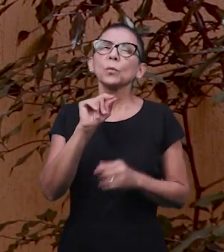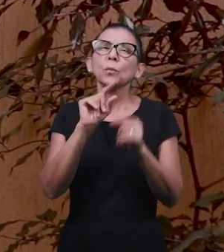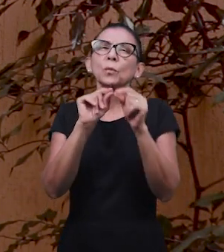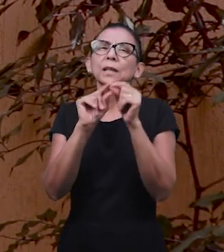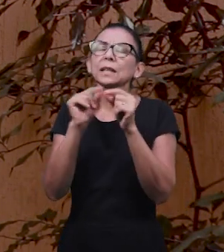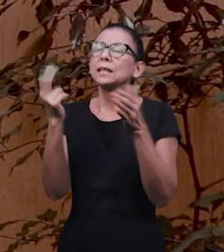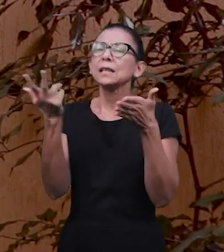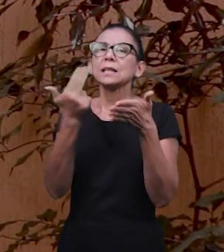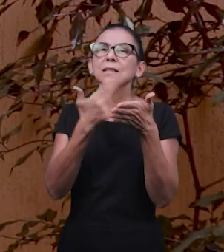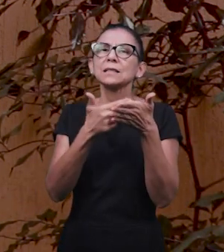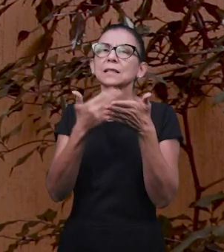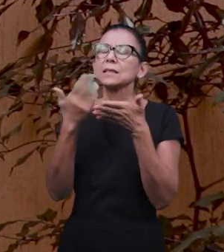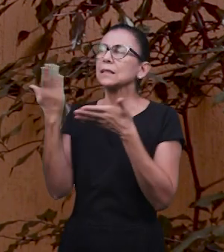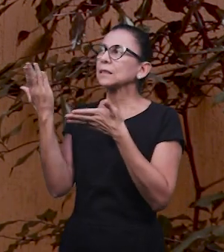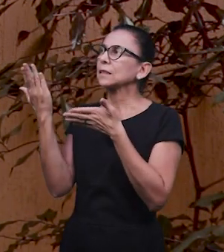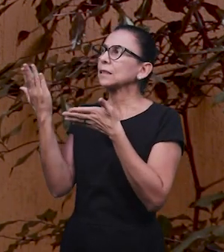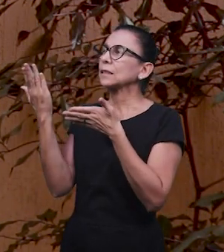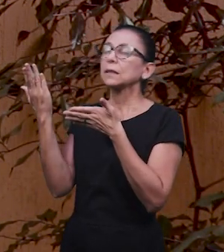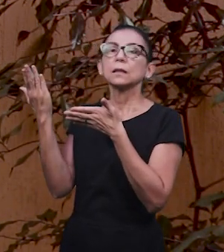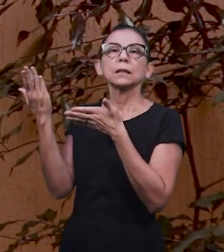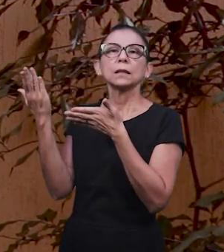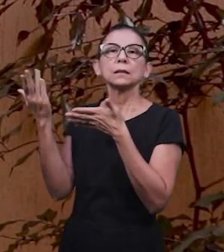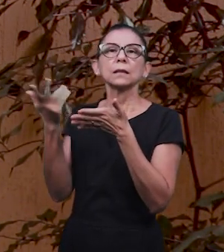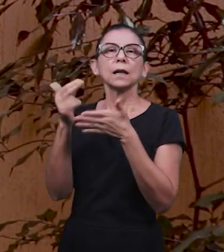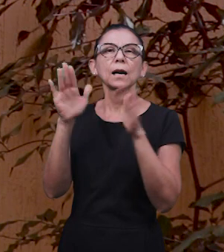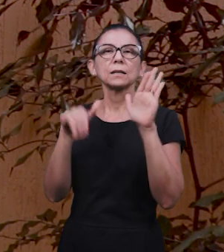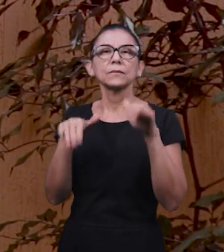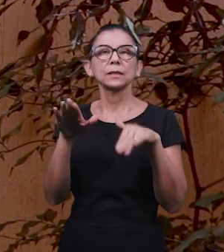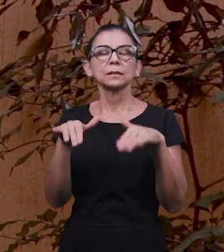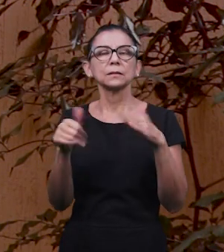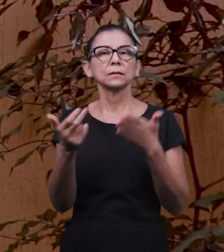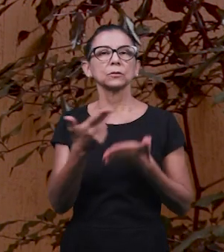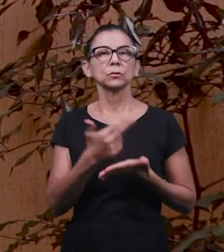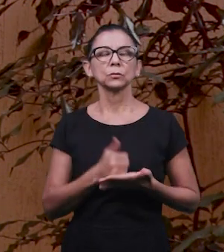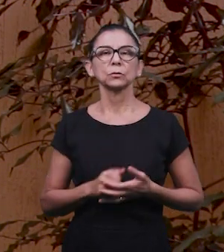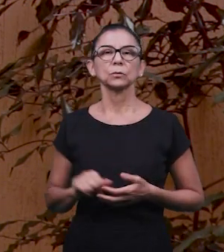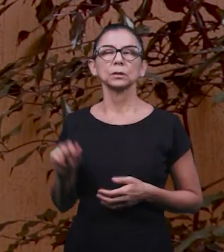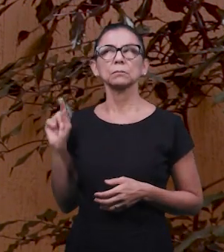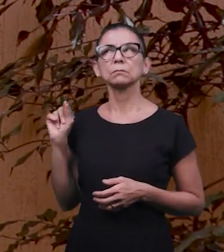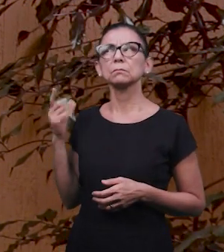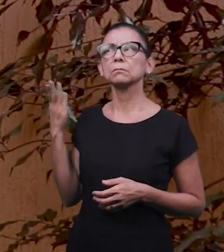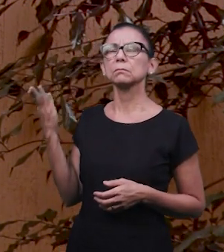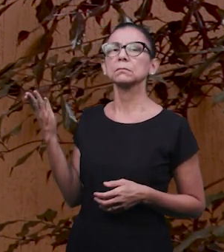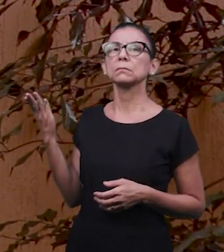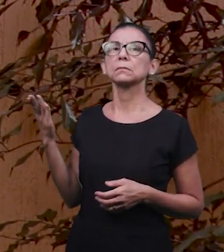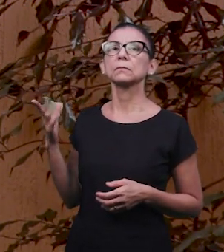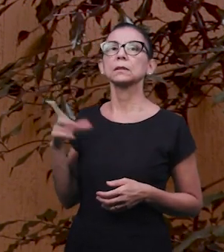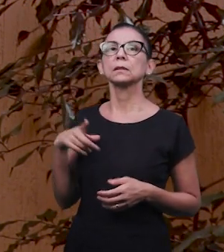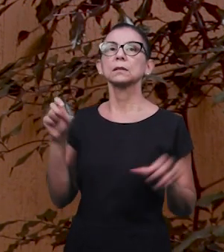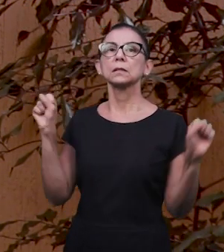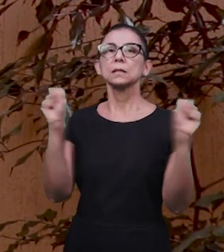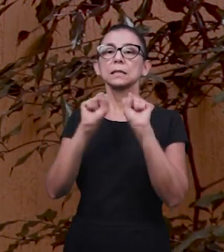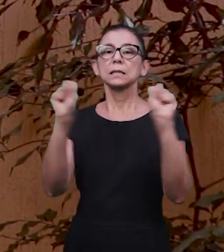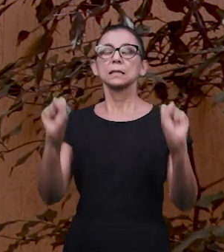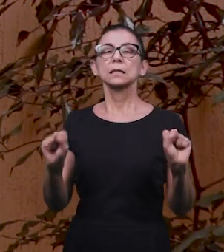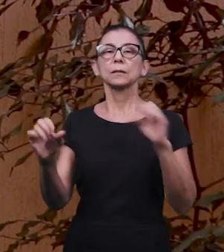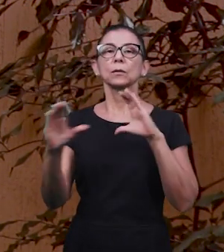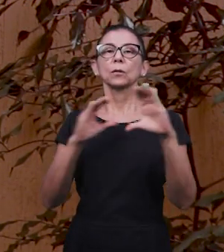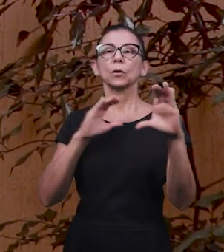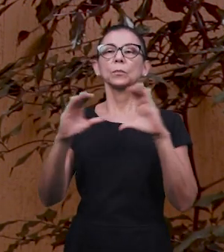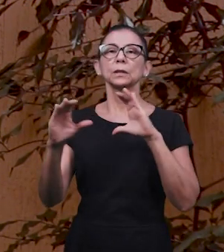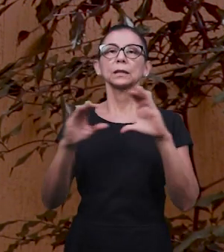ok? Então, nós vamos usar como base a aula 2 desse mês, que tem como tema a desobediência de Sansão. A